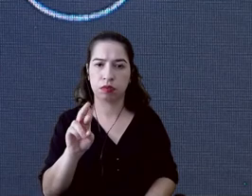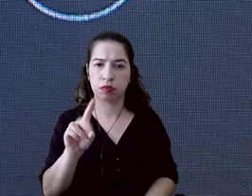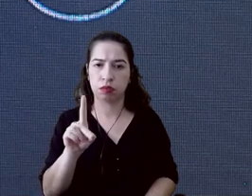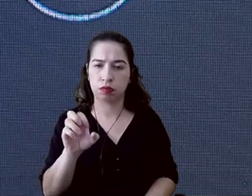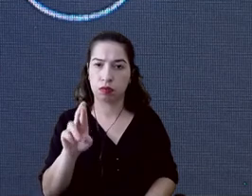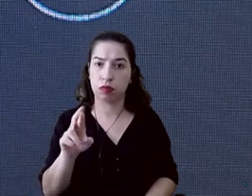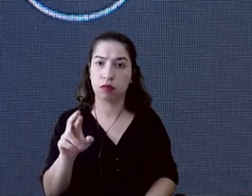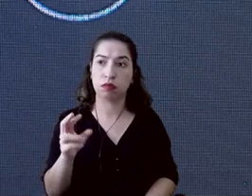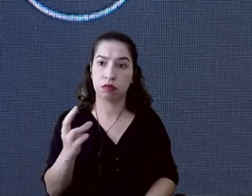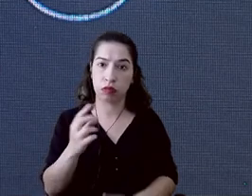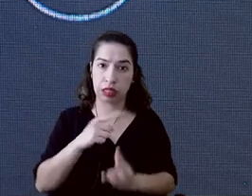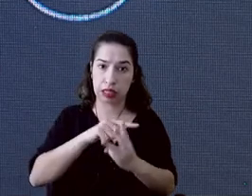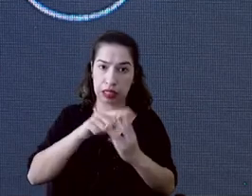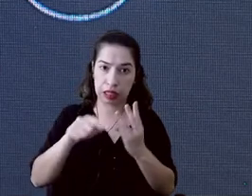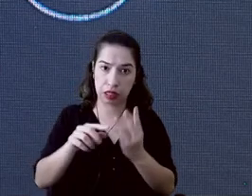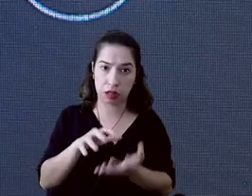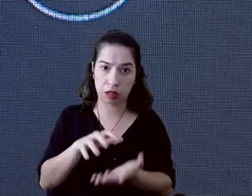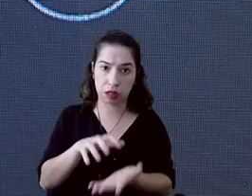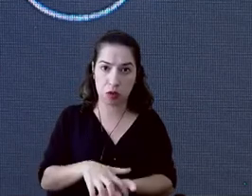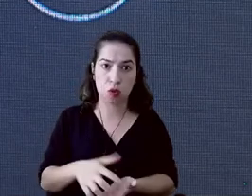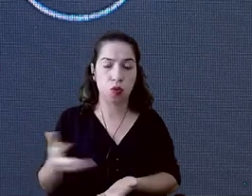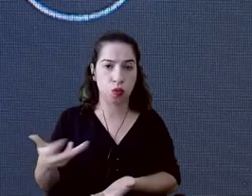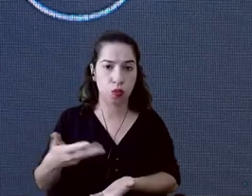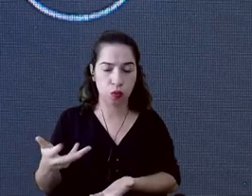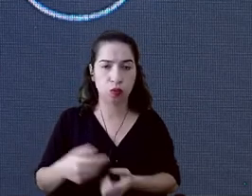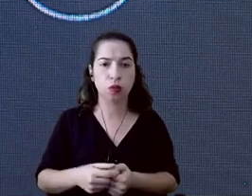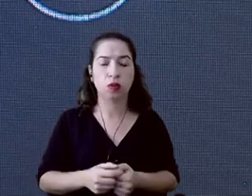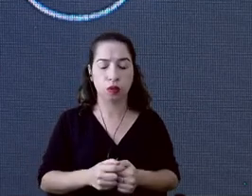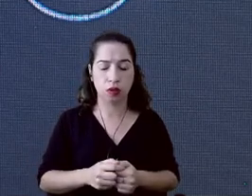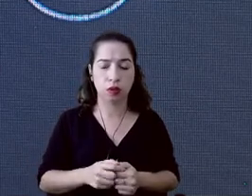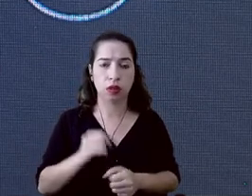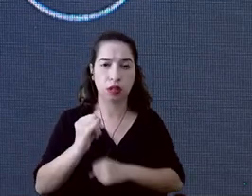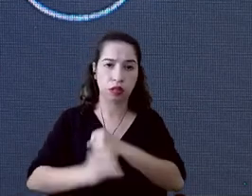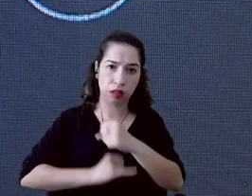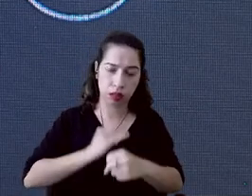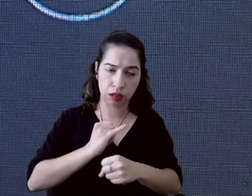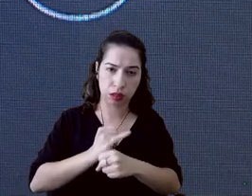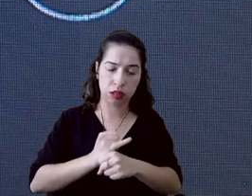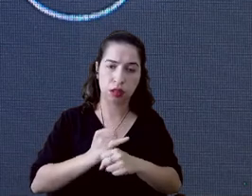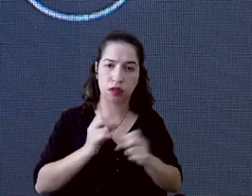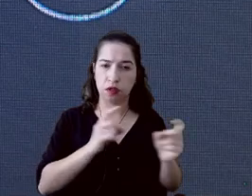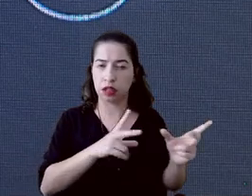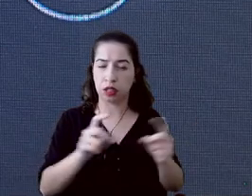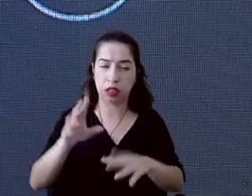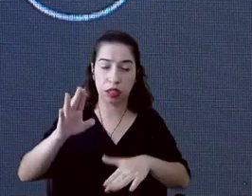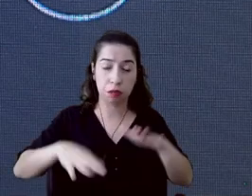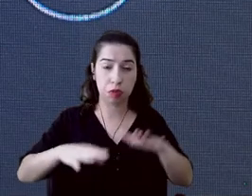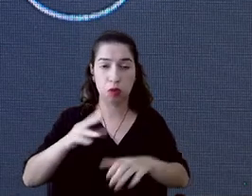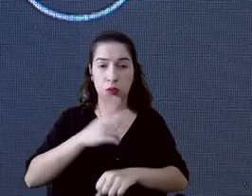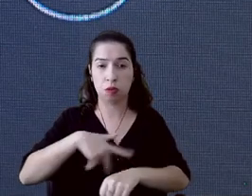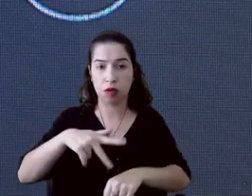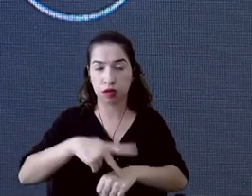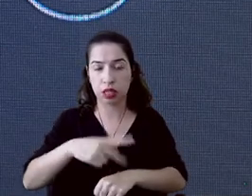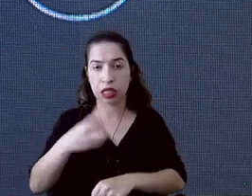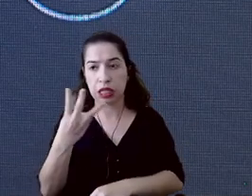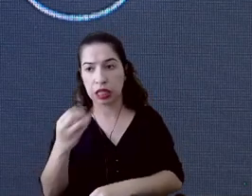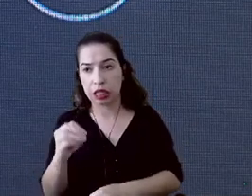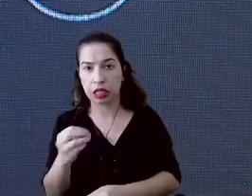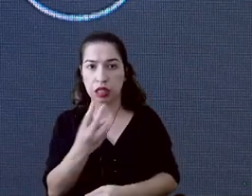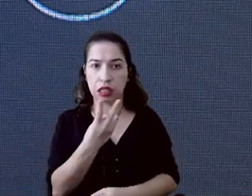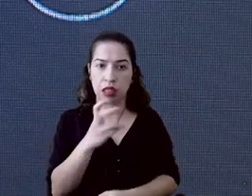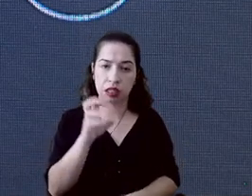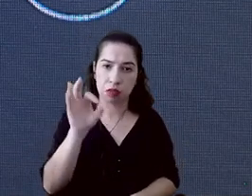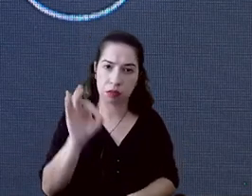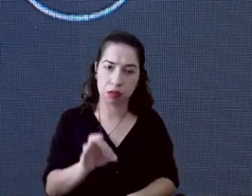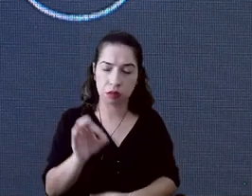em relação a crescimento então e como essa américa latina posto dependendo do país é 30 35% de crescimento ouveral na